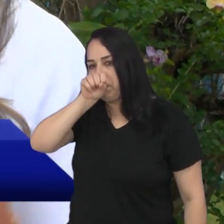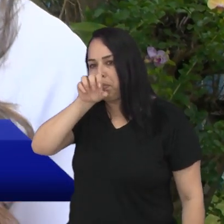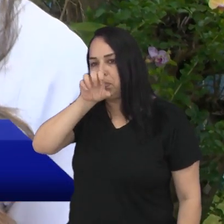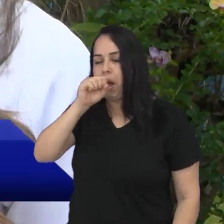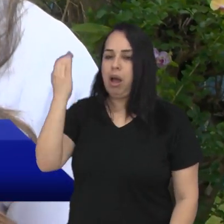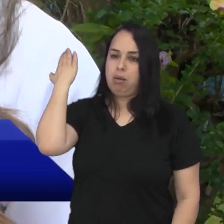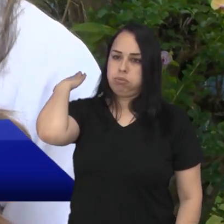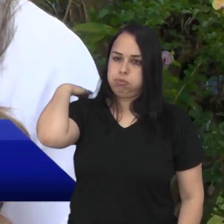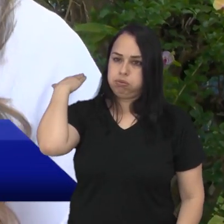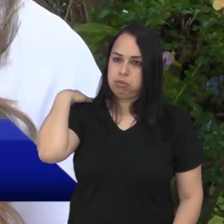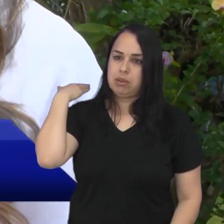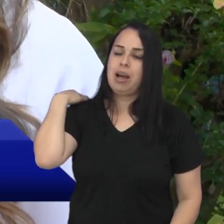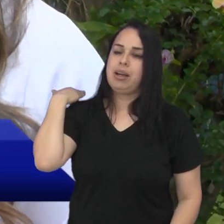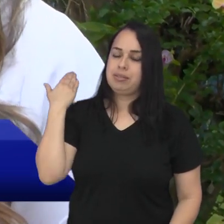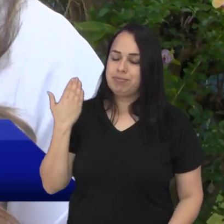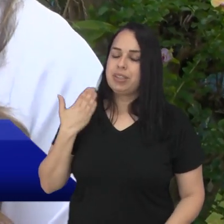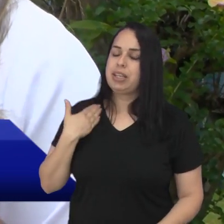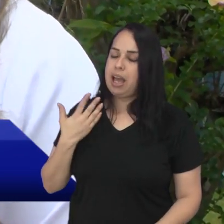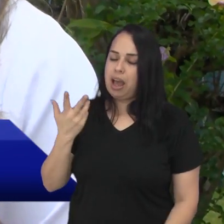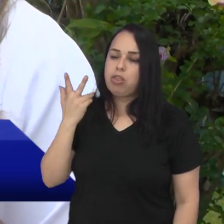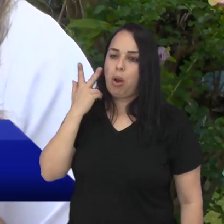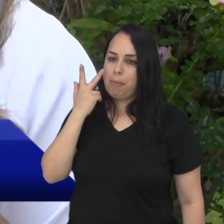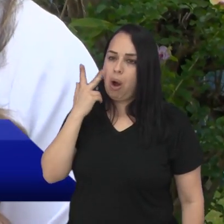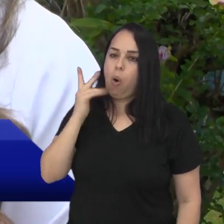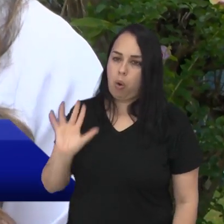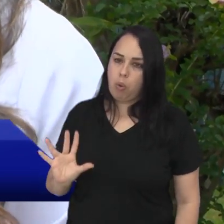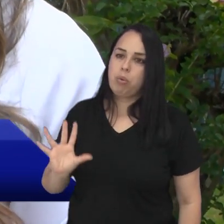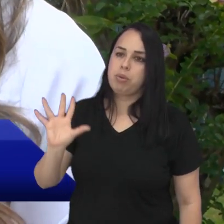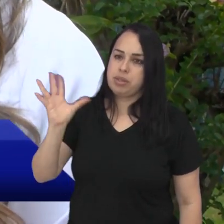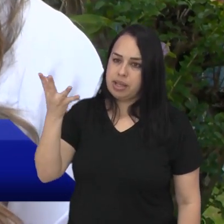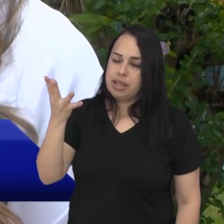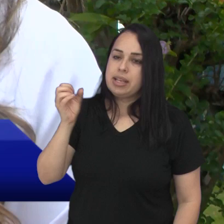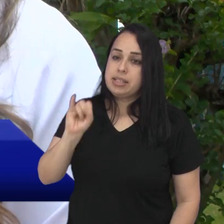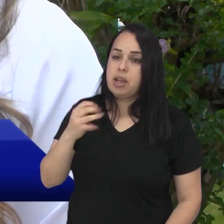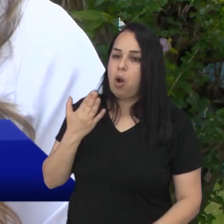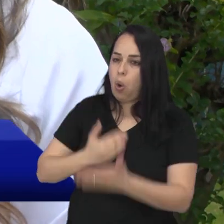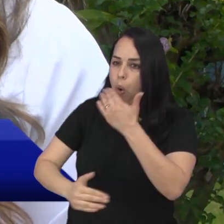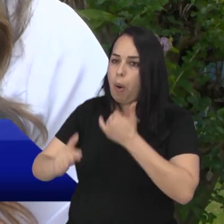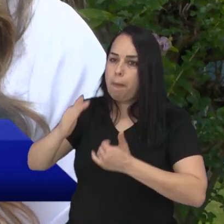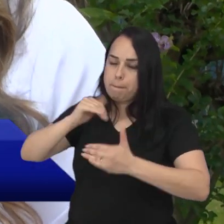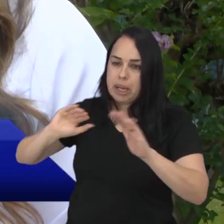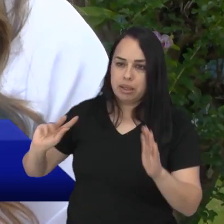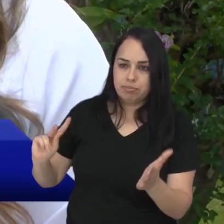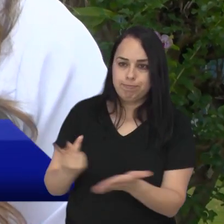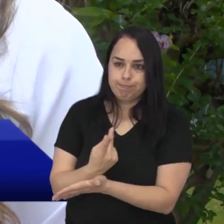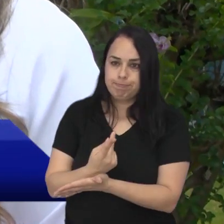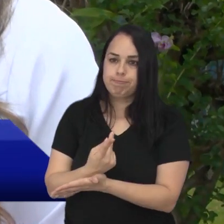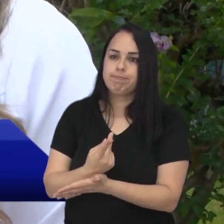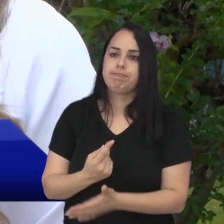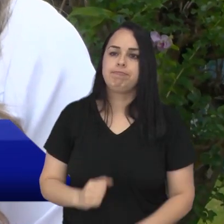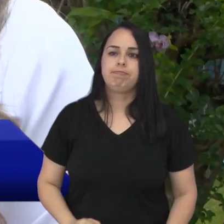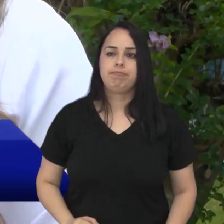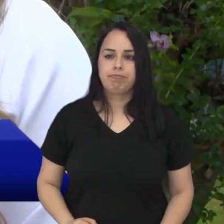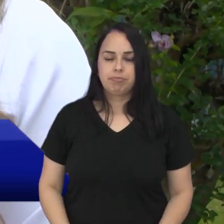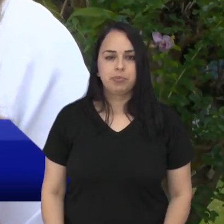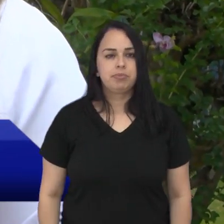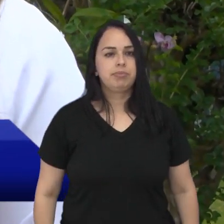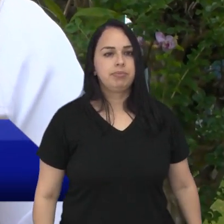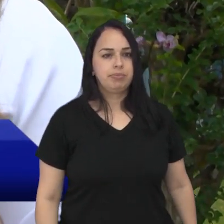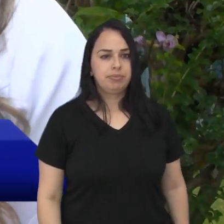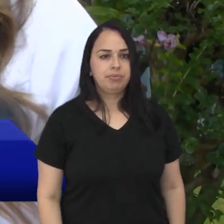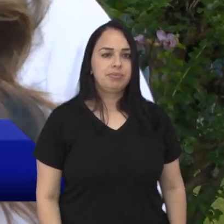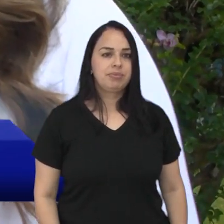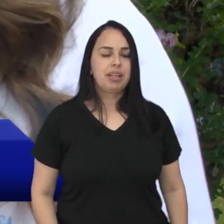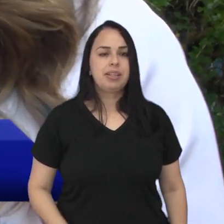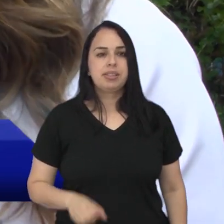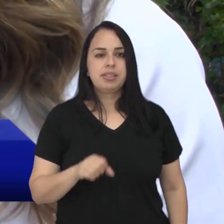respiratória, bronquite, também asma, que é muito comum quando essas crianças são expostas a esses alimentos de uma maneira muito cedo, né? Muito